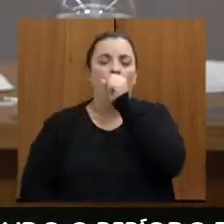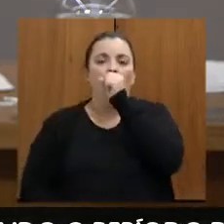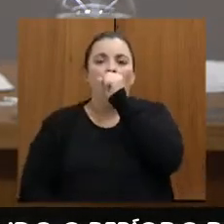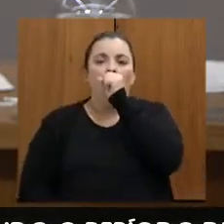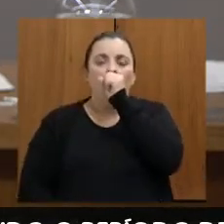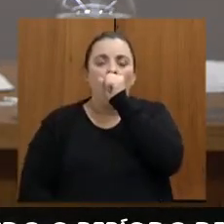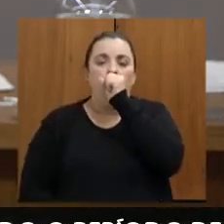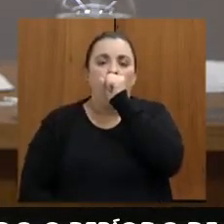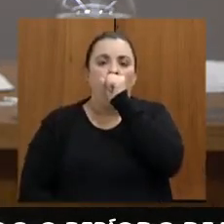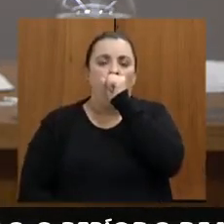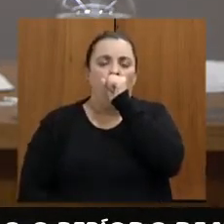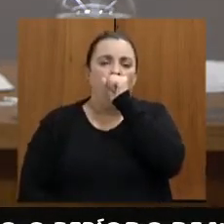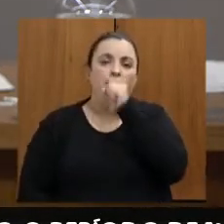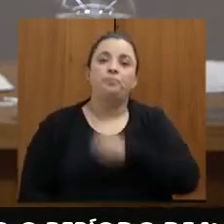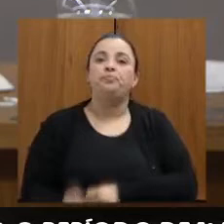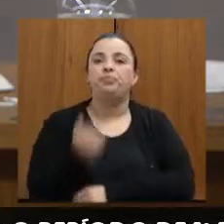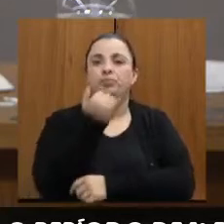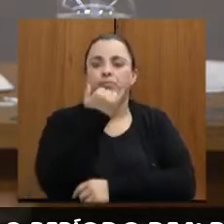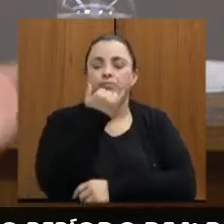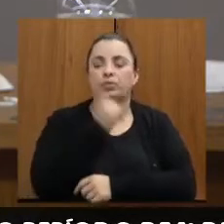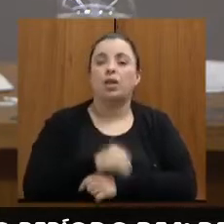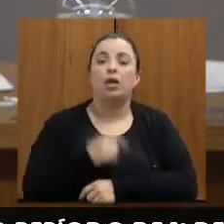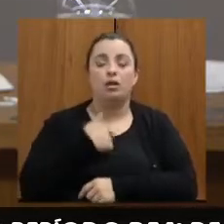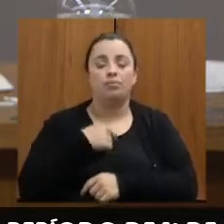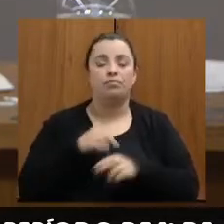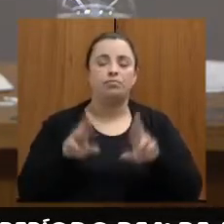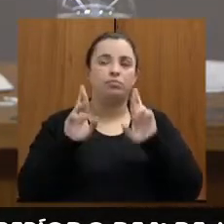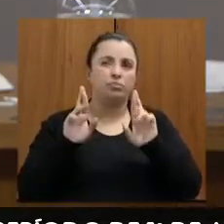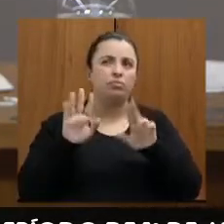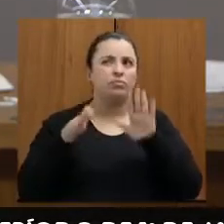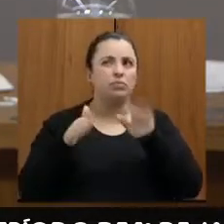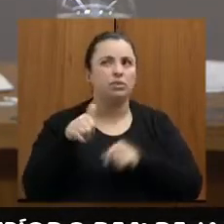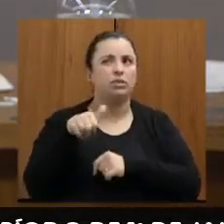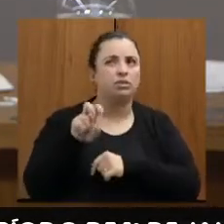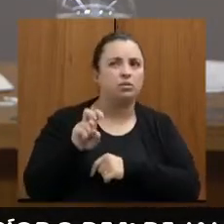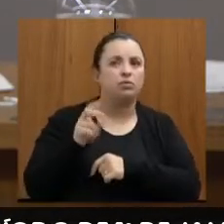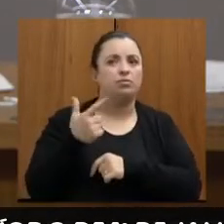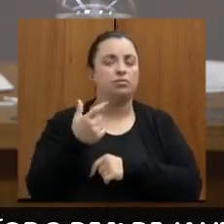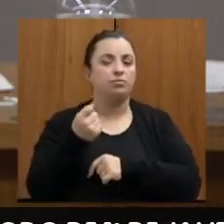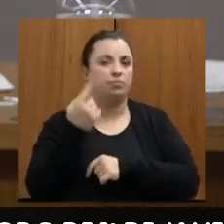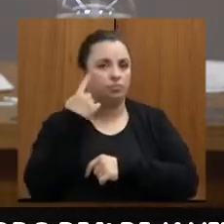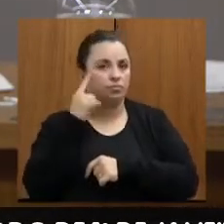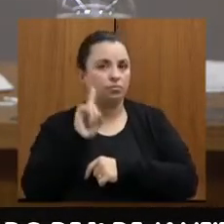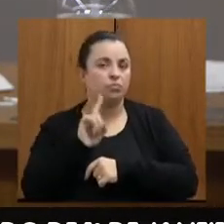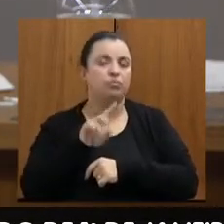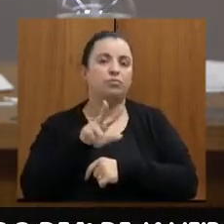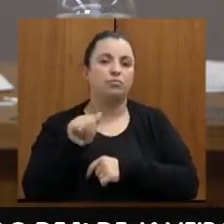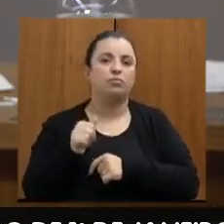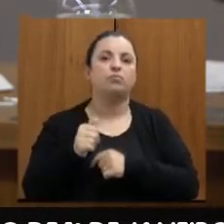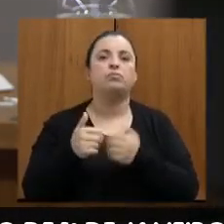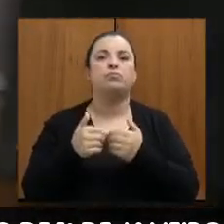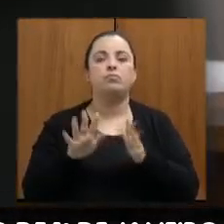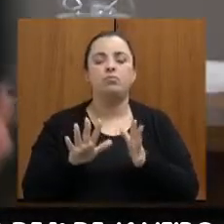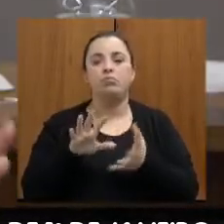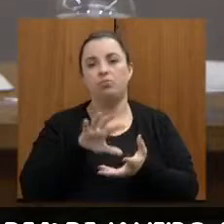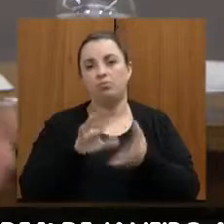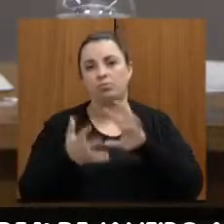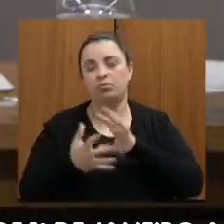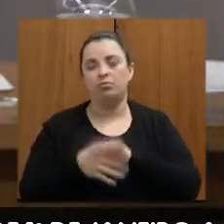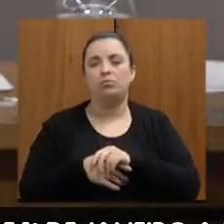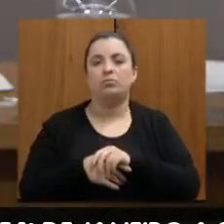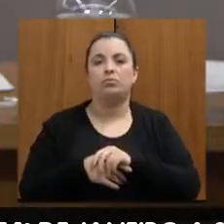15 20 dias fora da ordem de início Se pudermos ir lá acho que vai ser muito importante mas entendi